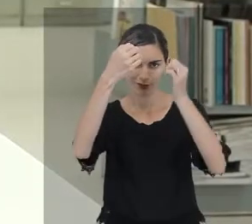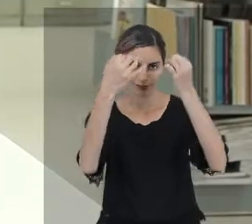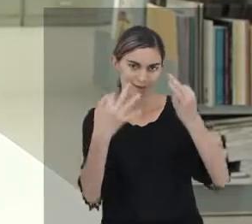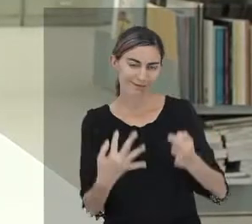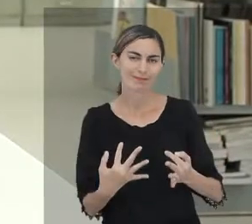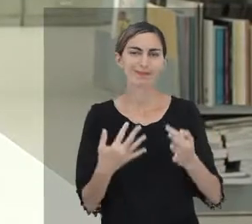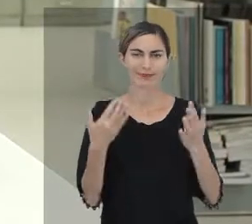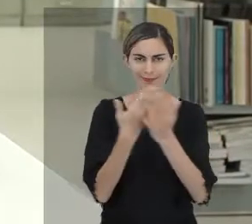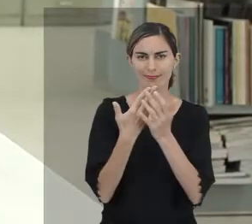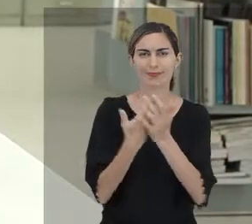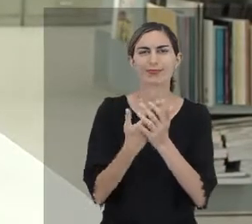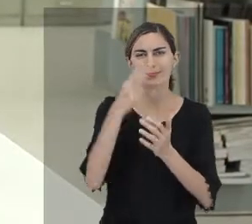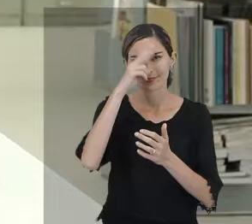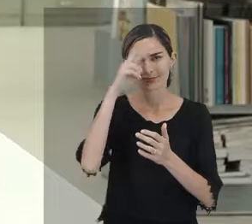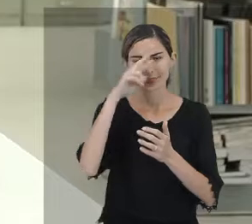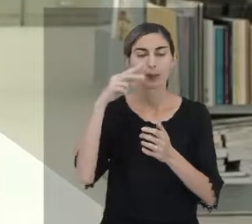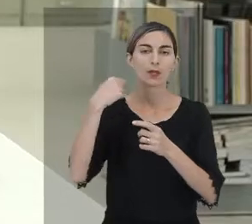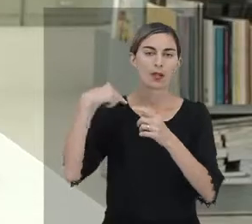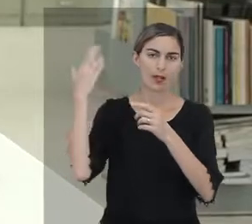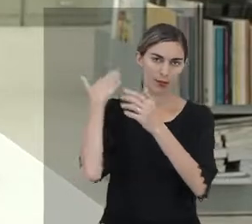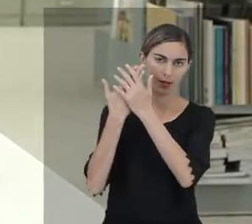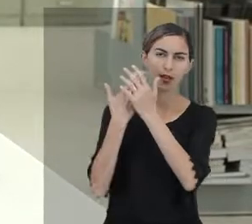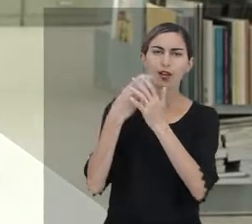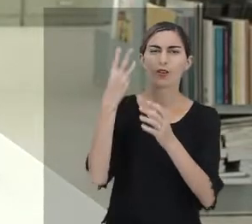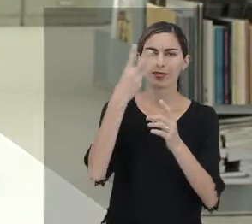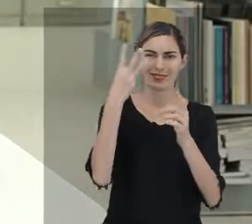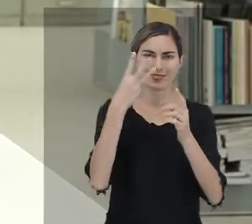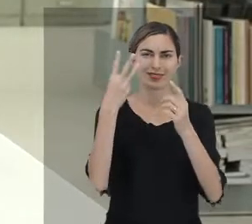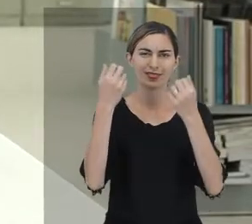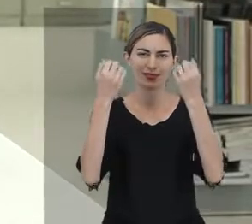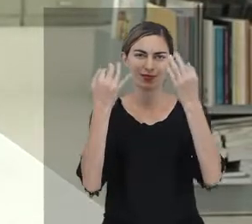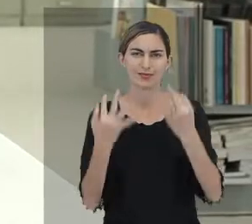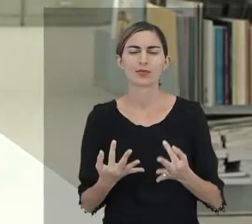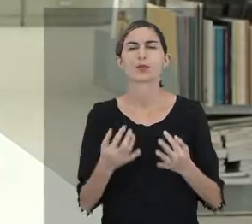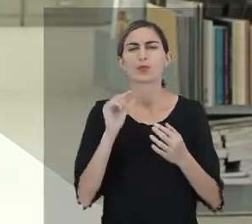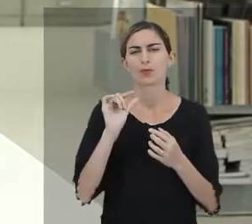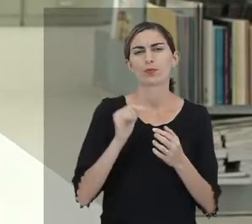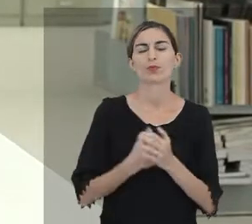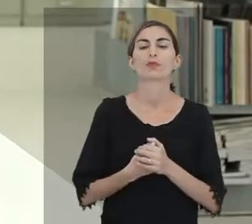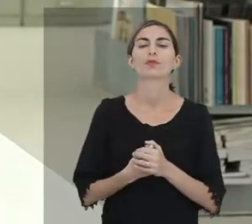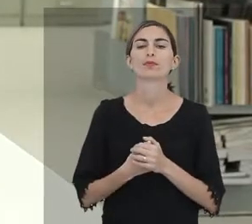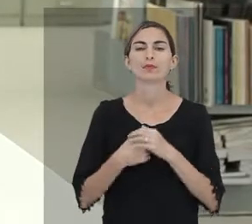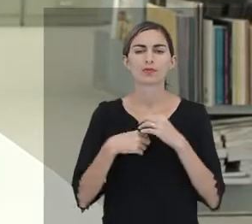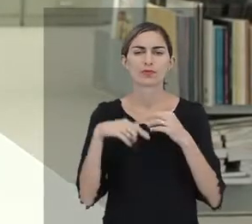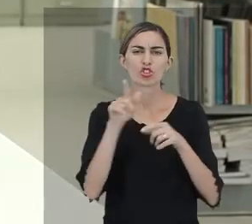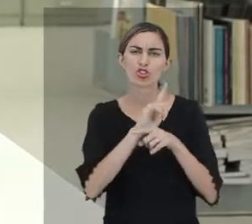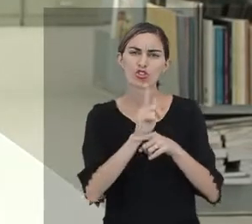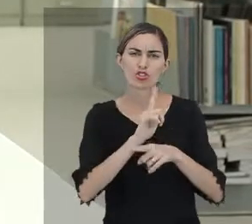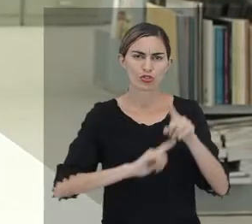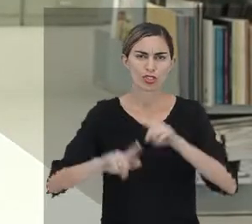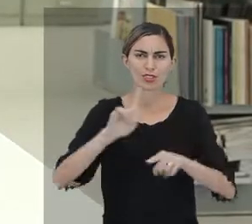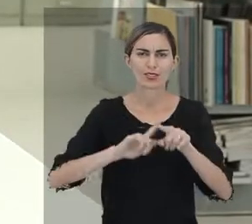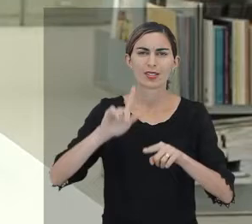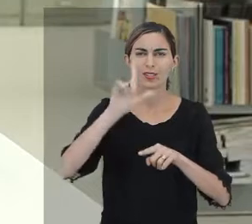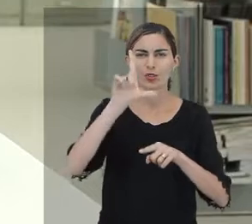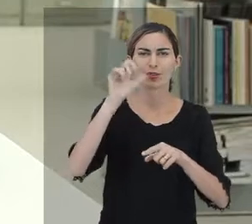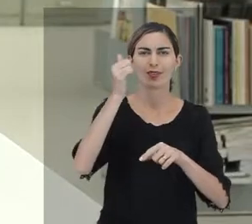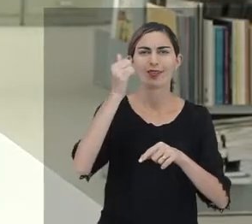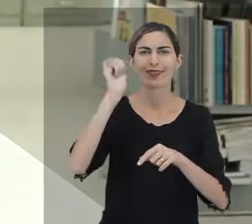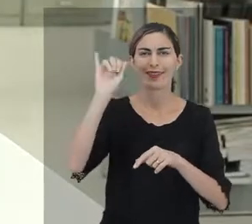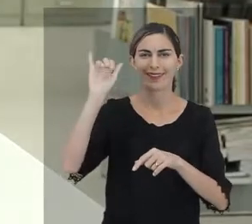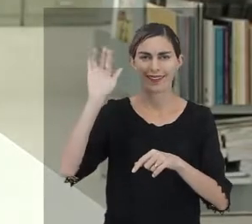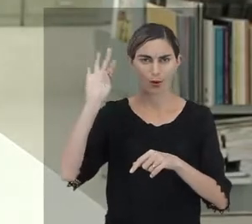aula. Lembrando que na aula 3 a gente falou um pouco sobre gerenciador de layout,